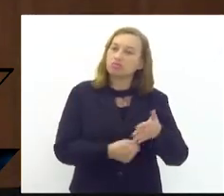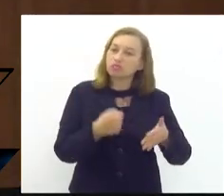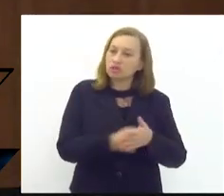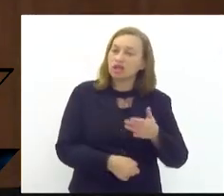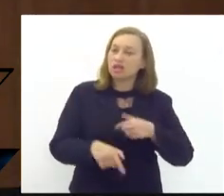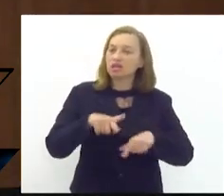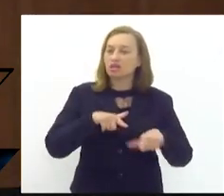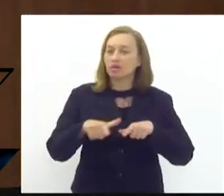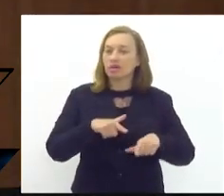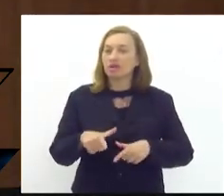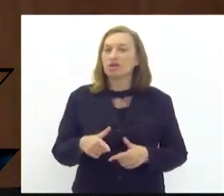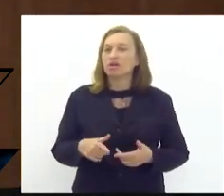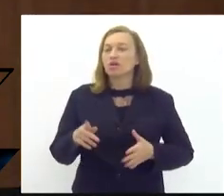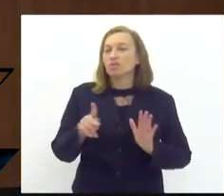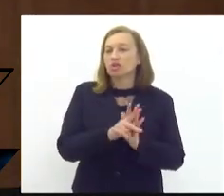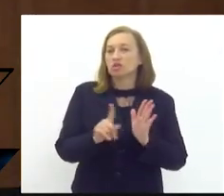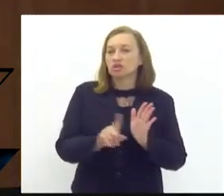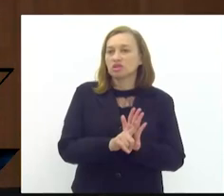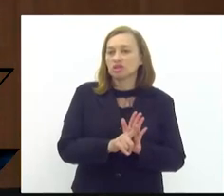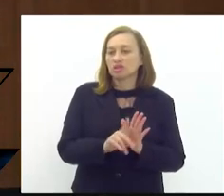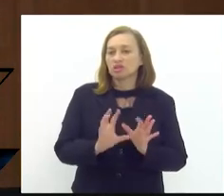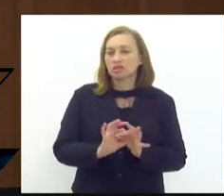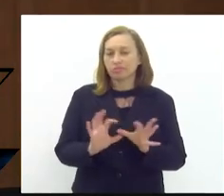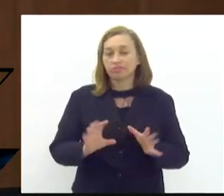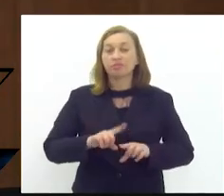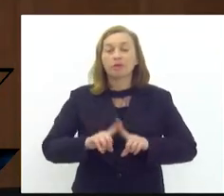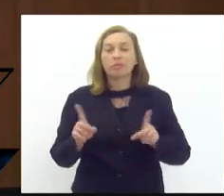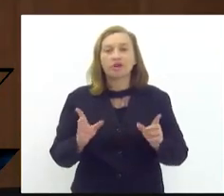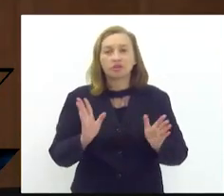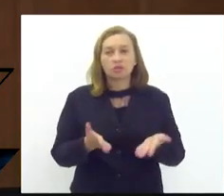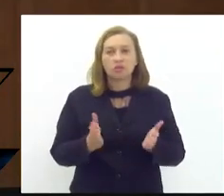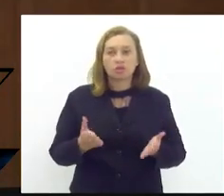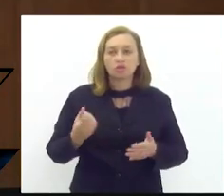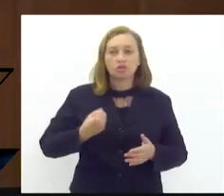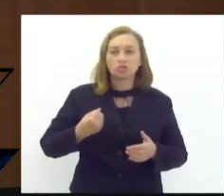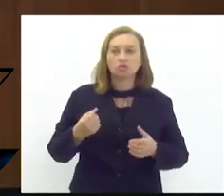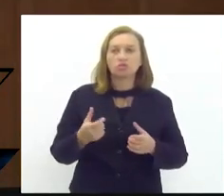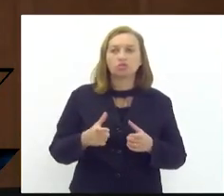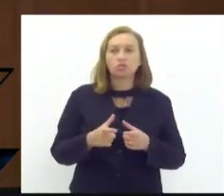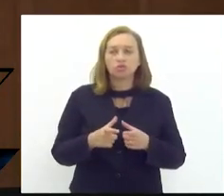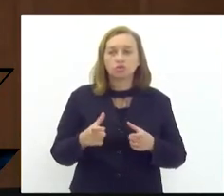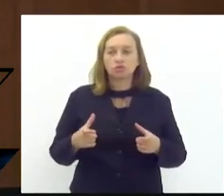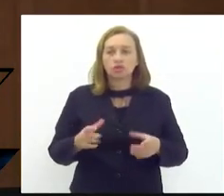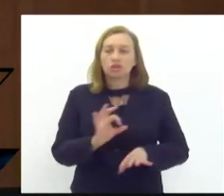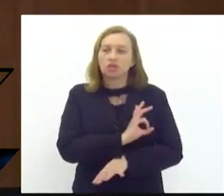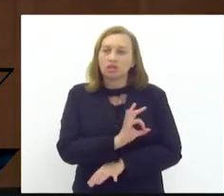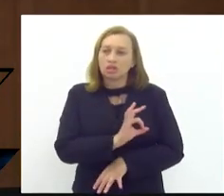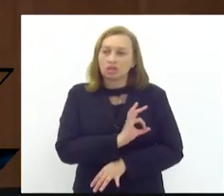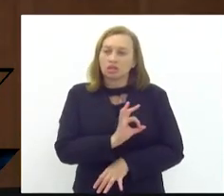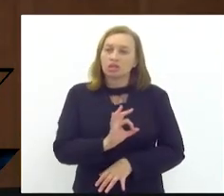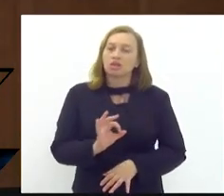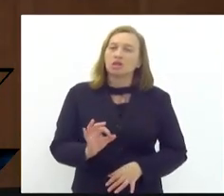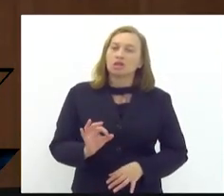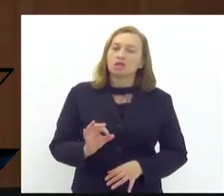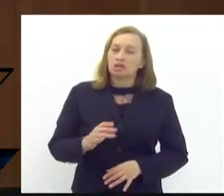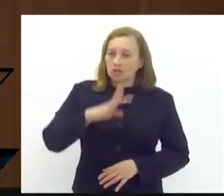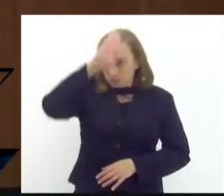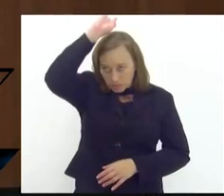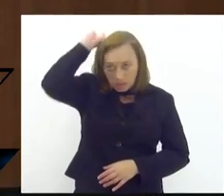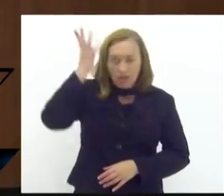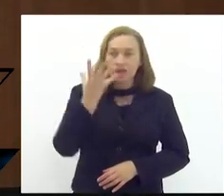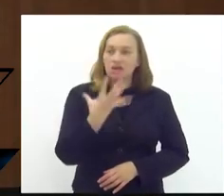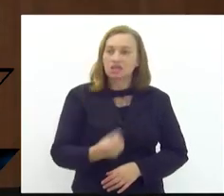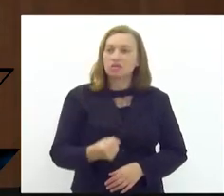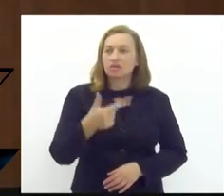como foi dito aqui é um projeto de autorizativo mas hoje a maioria dos deputados policiais e bombeiros receberam